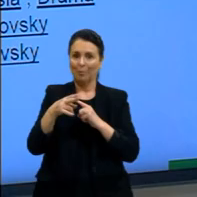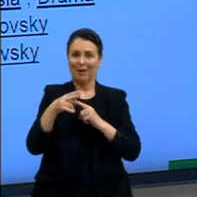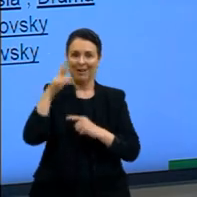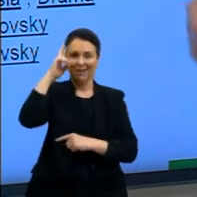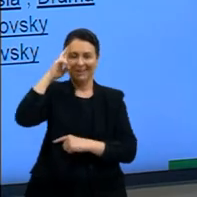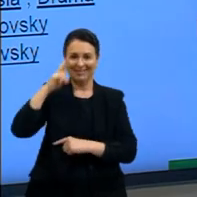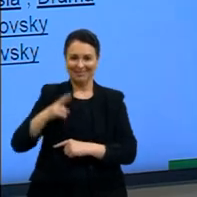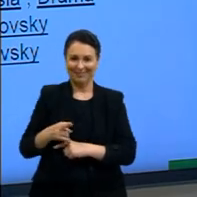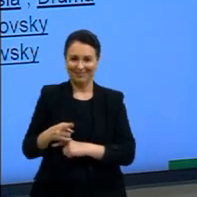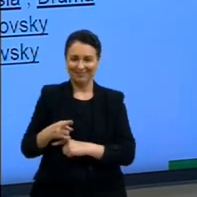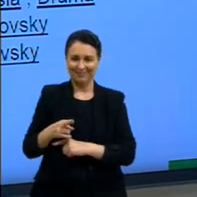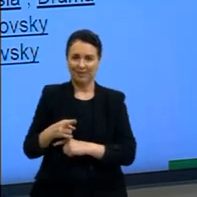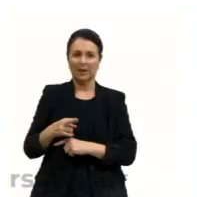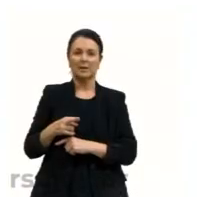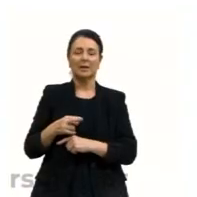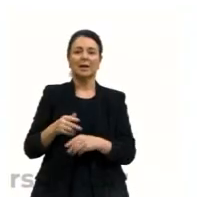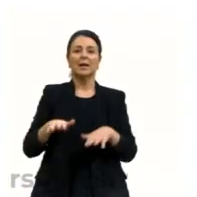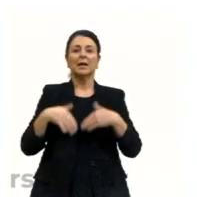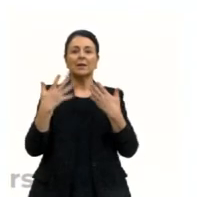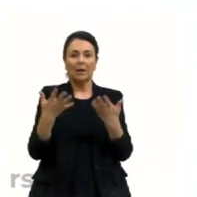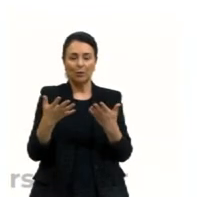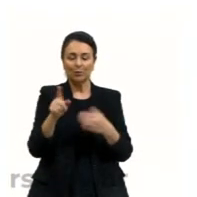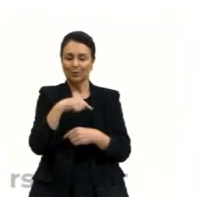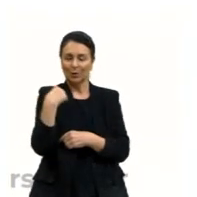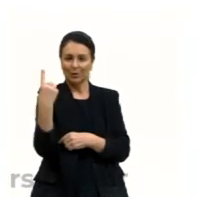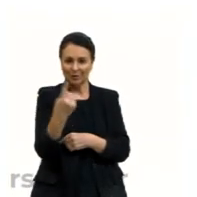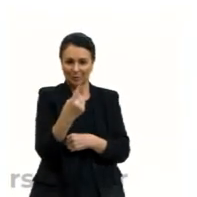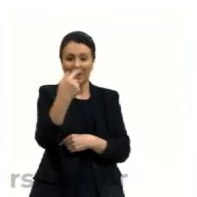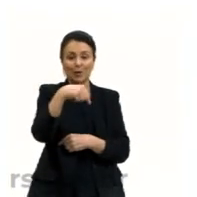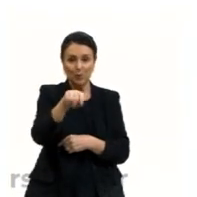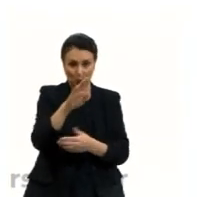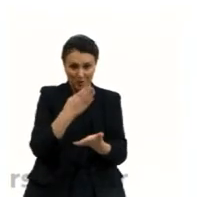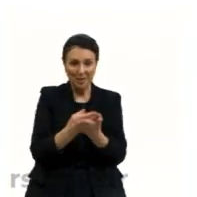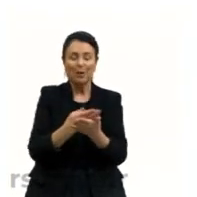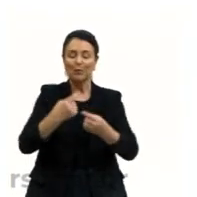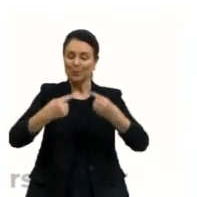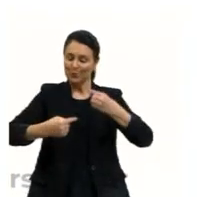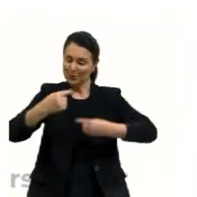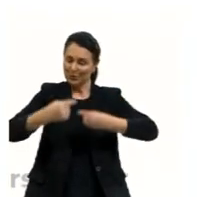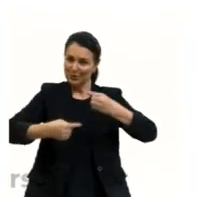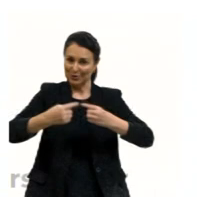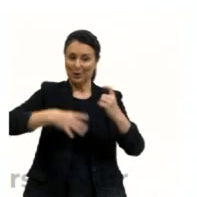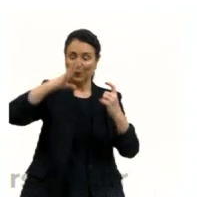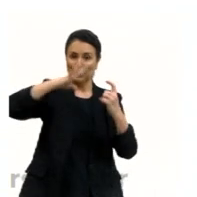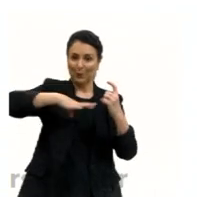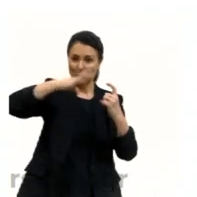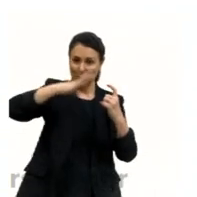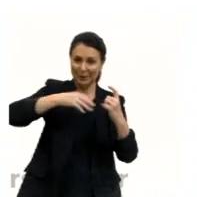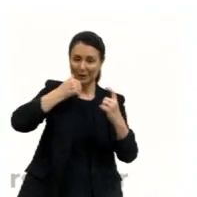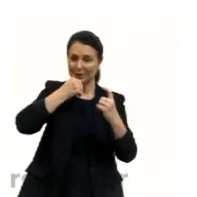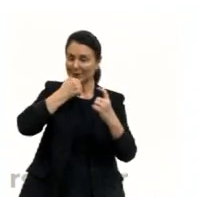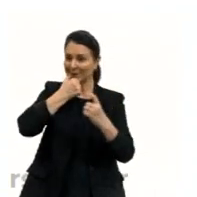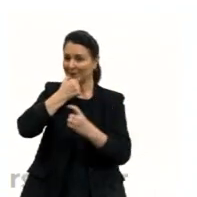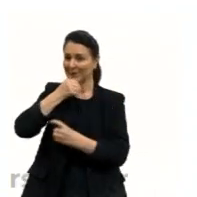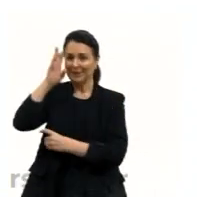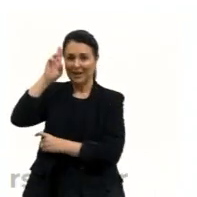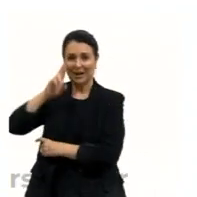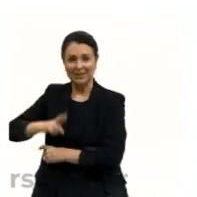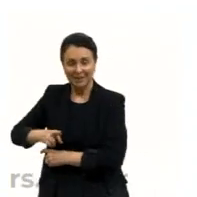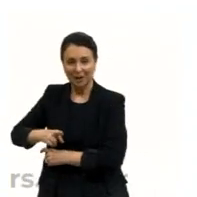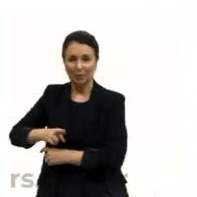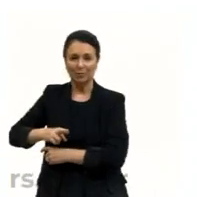racionalidade essas questões nós iremos abordar as próximas aulas essa questão mitológica a questão da racionalidade